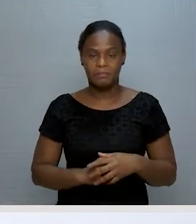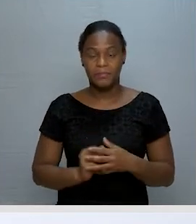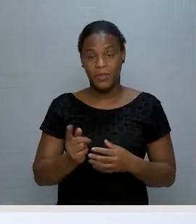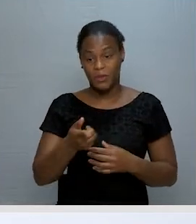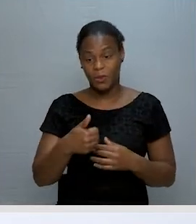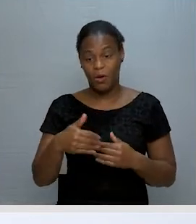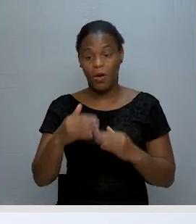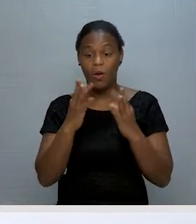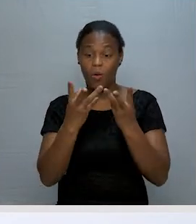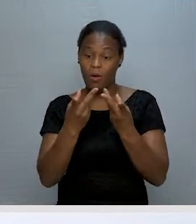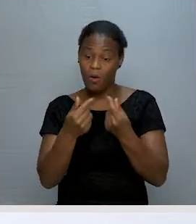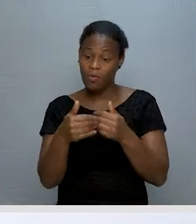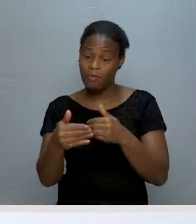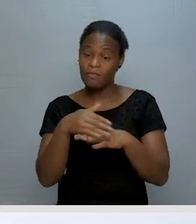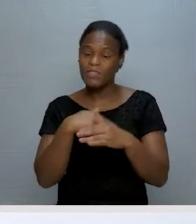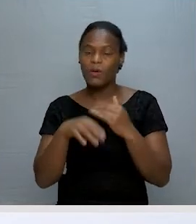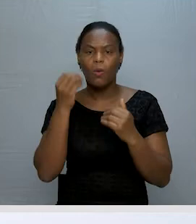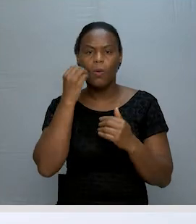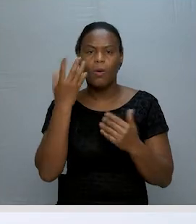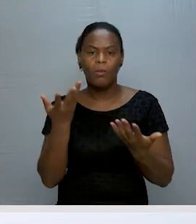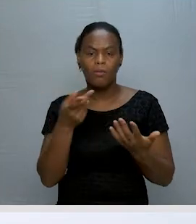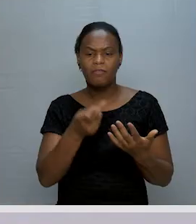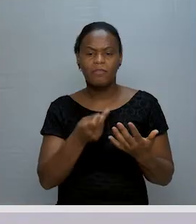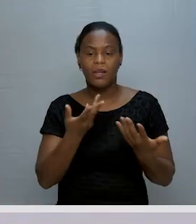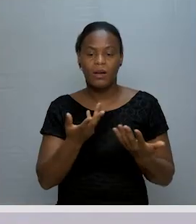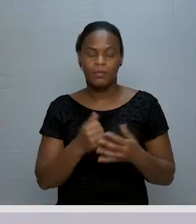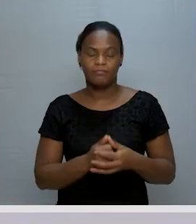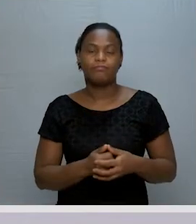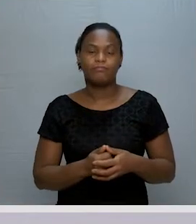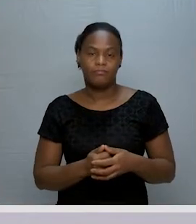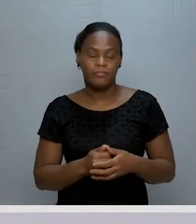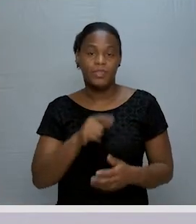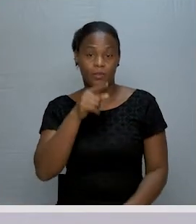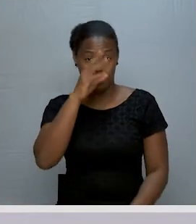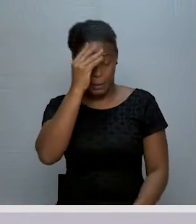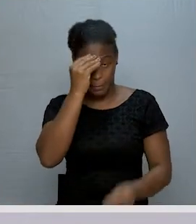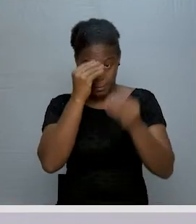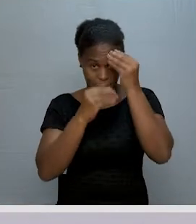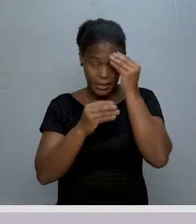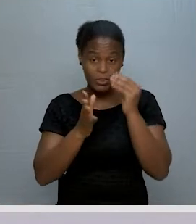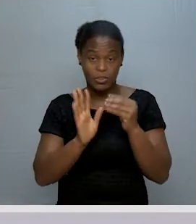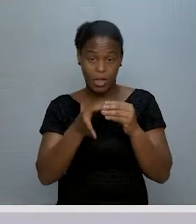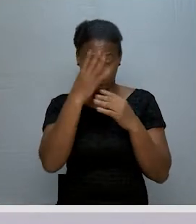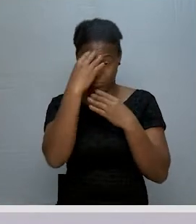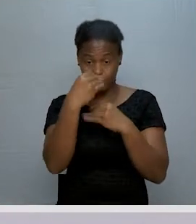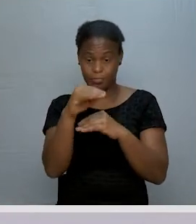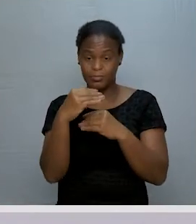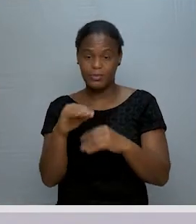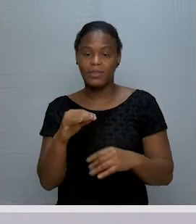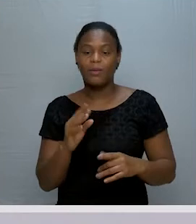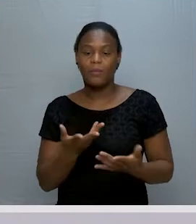vinteavos. E vamos fazer esse cálculo. Como é que fica? Já aprenderam quando já foi ensinado